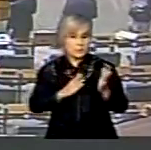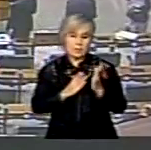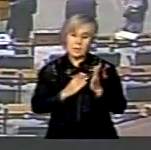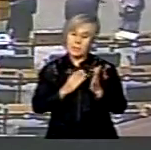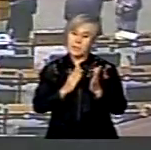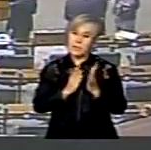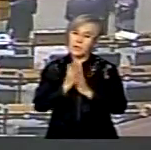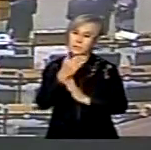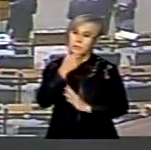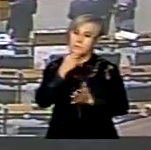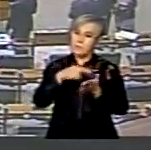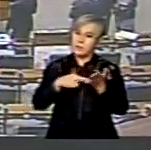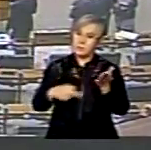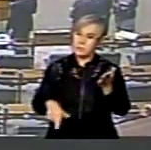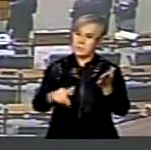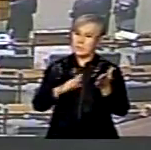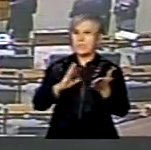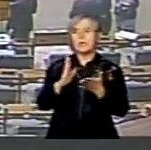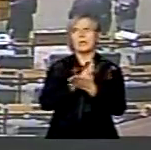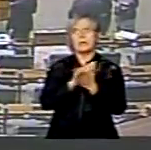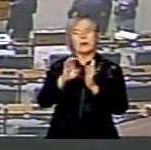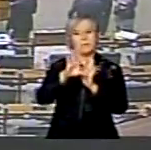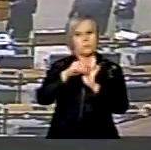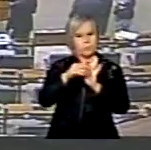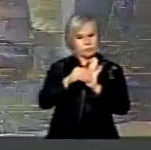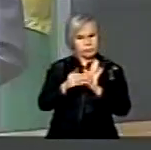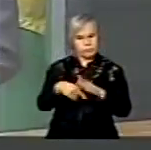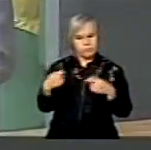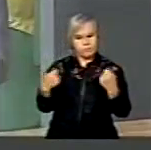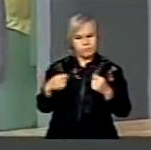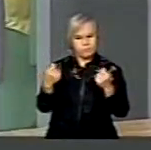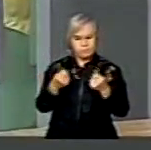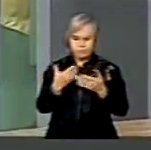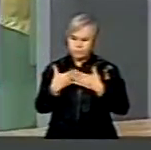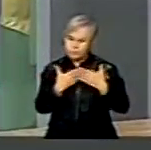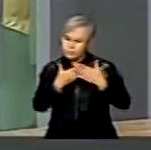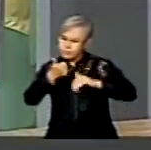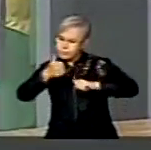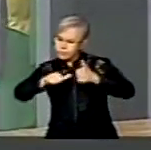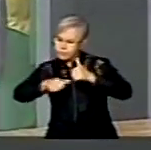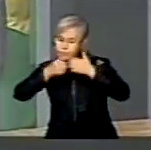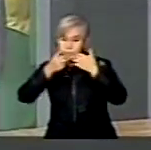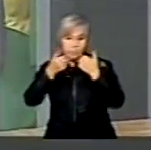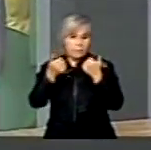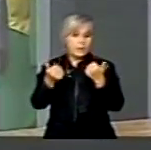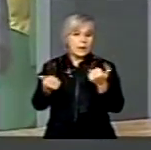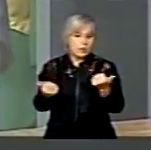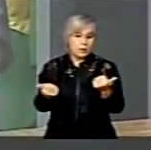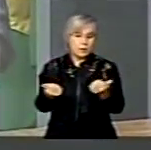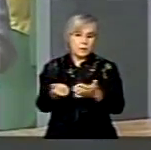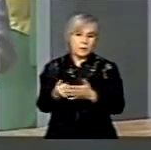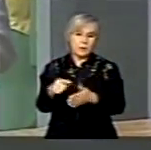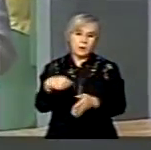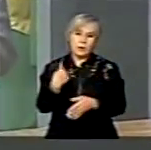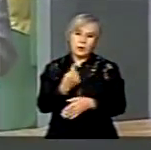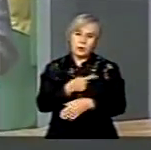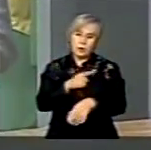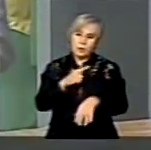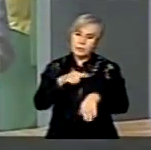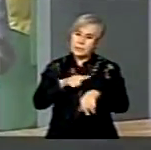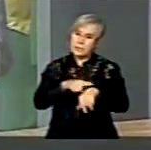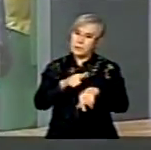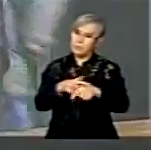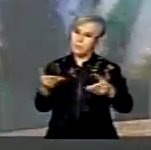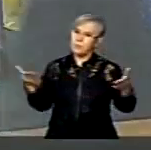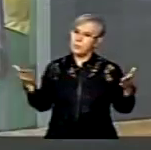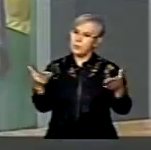relator. Existem algumas emendas que precisam ser melhor estudadas. Nós estamos num momento